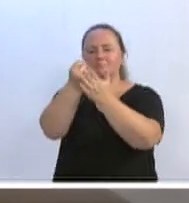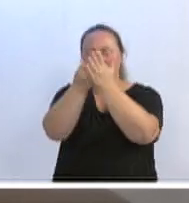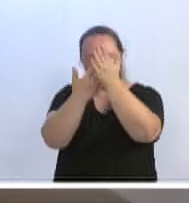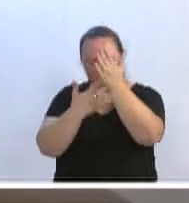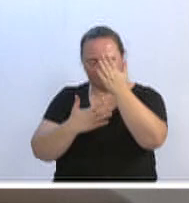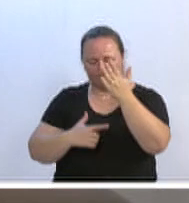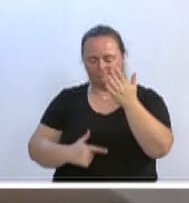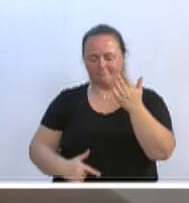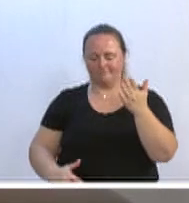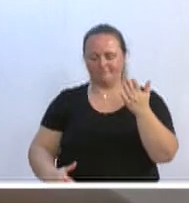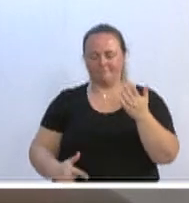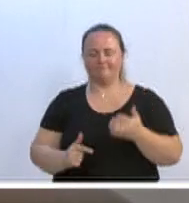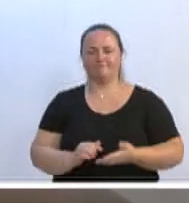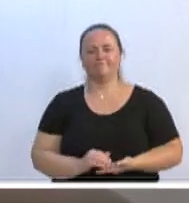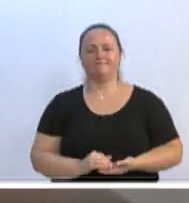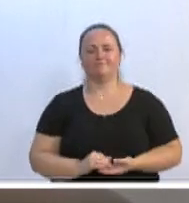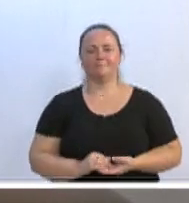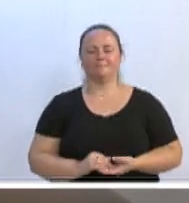Jesus.